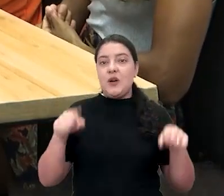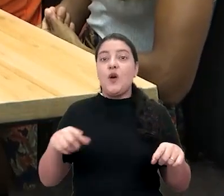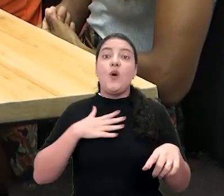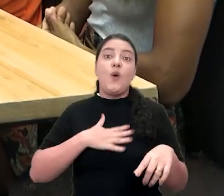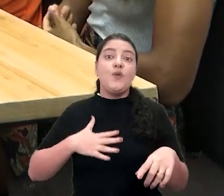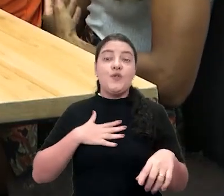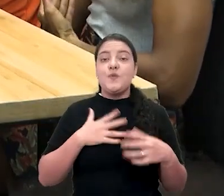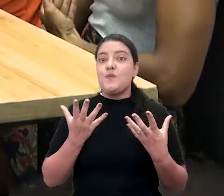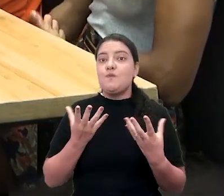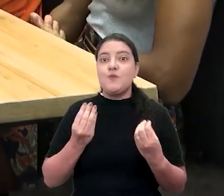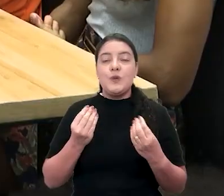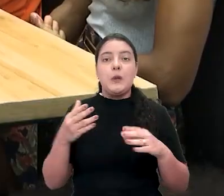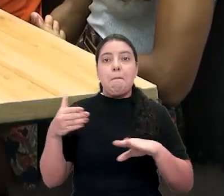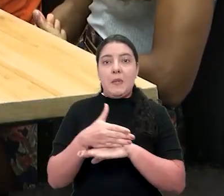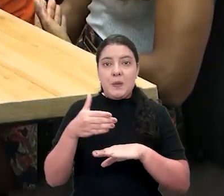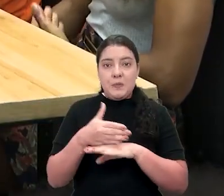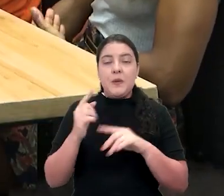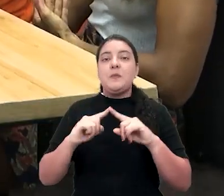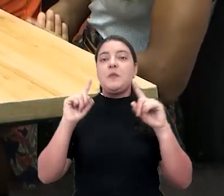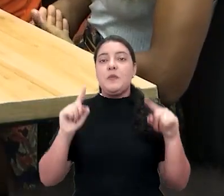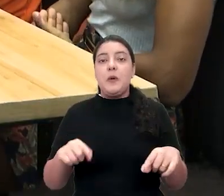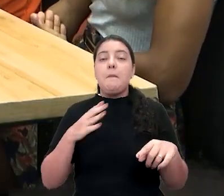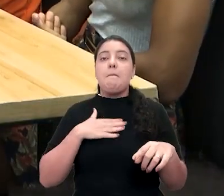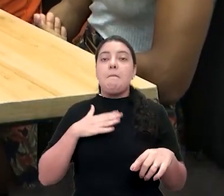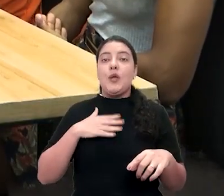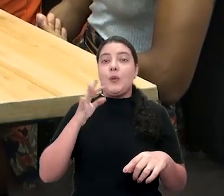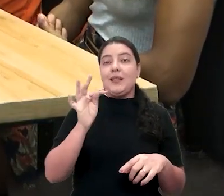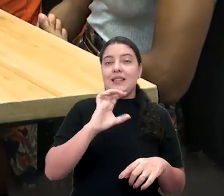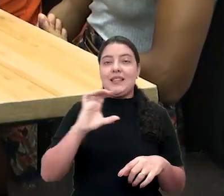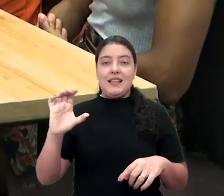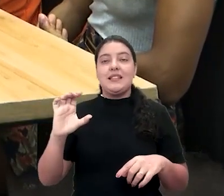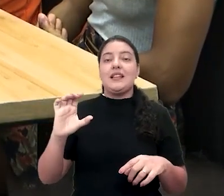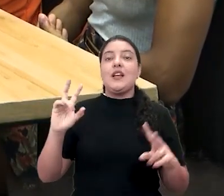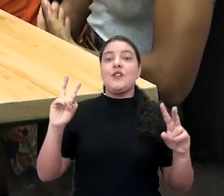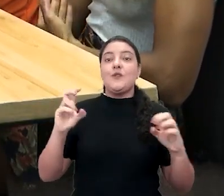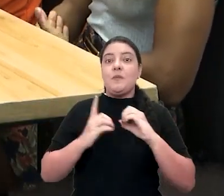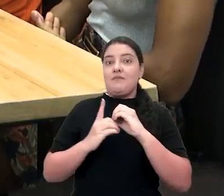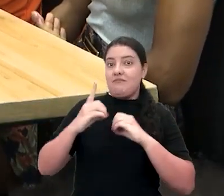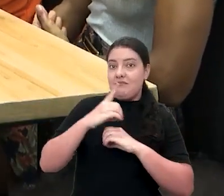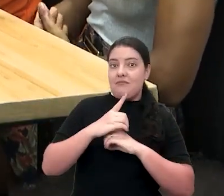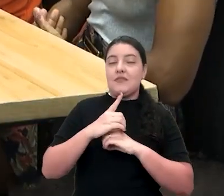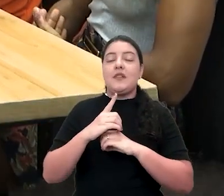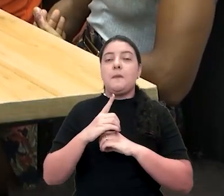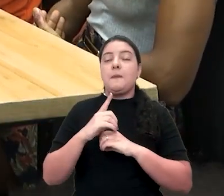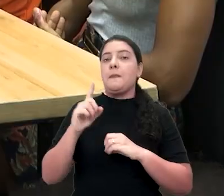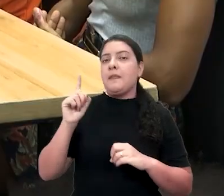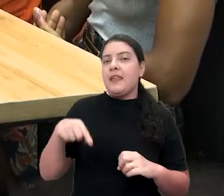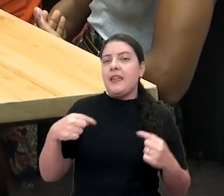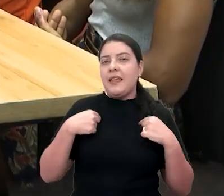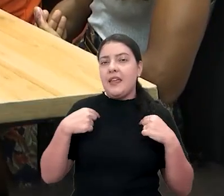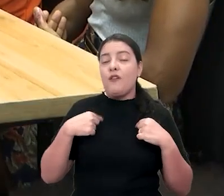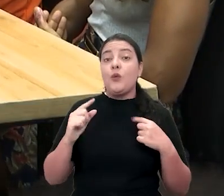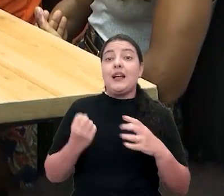gostei muito, participei do projeto, desenvolvi o meu TCC da época de design gráfico para contar. Eu fiz